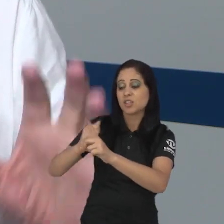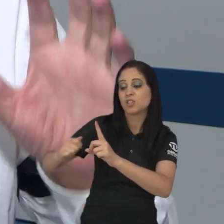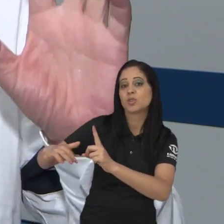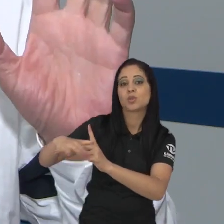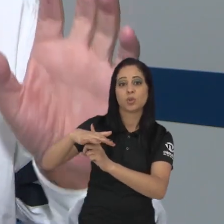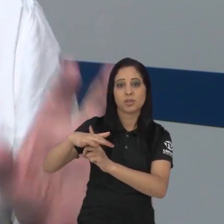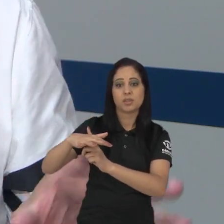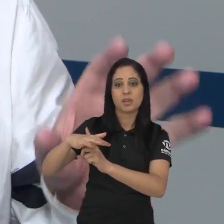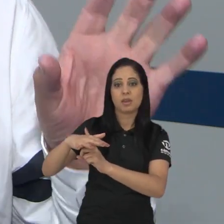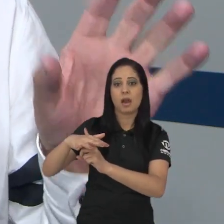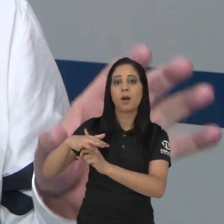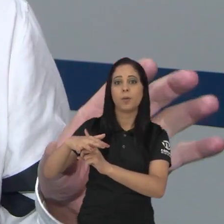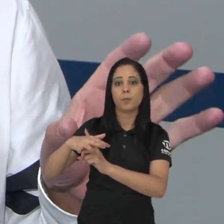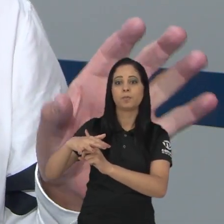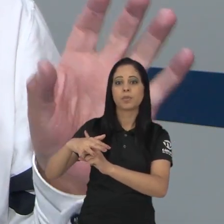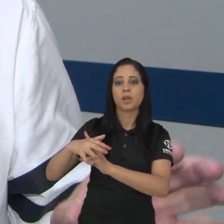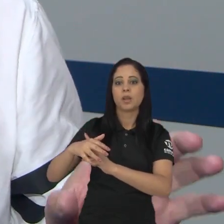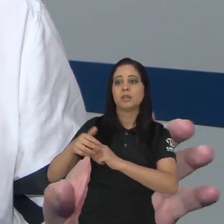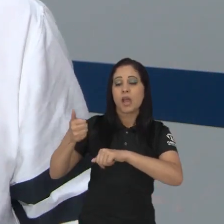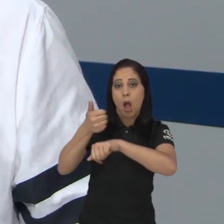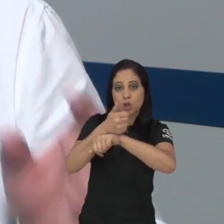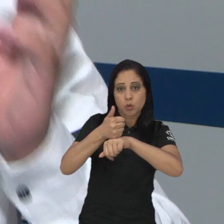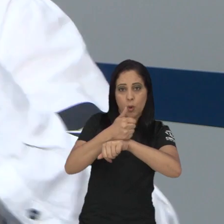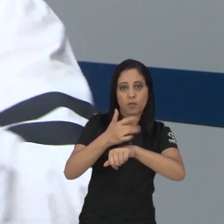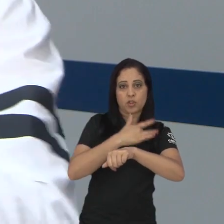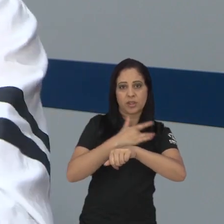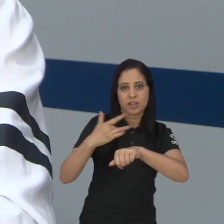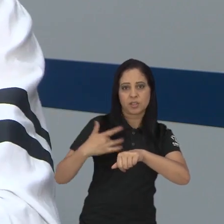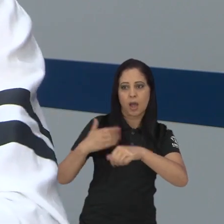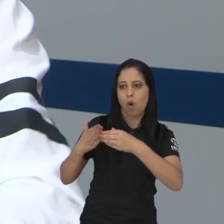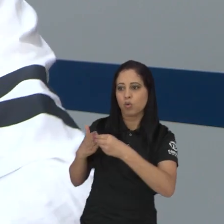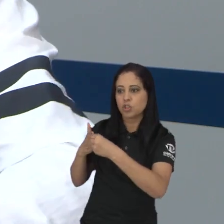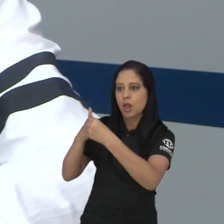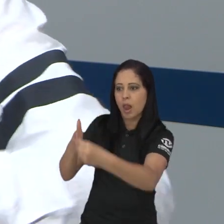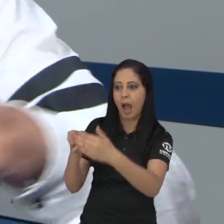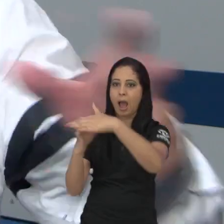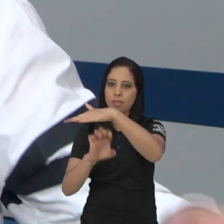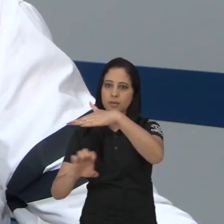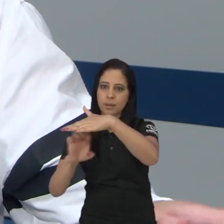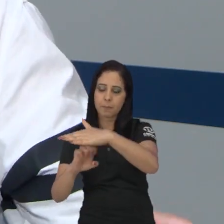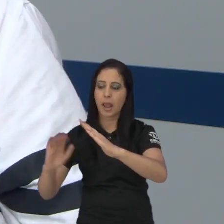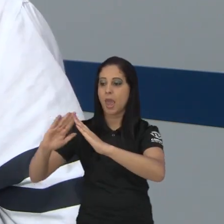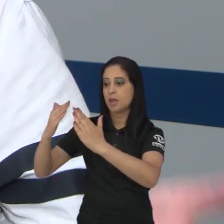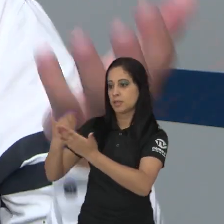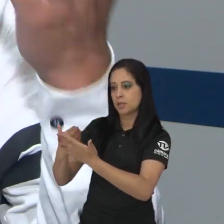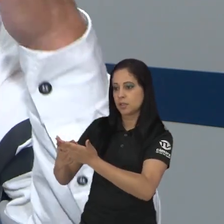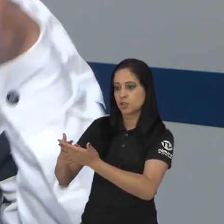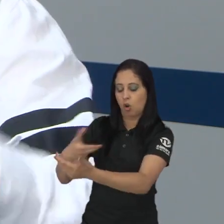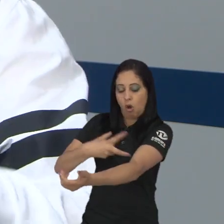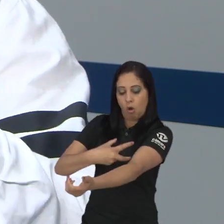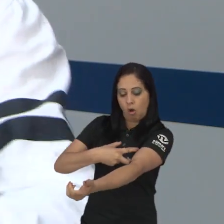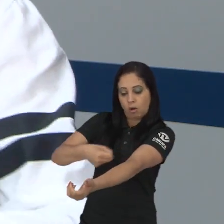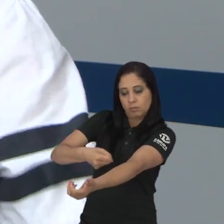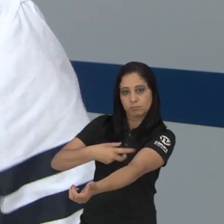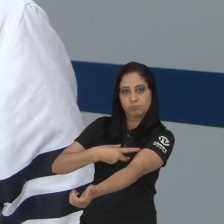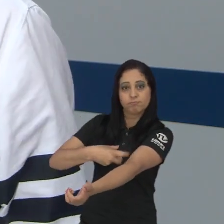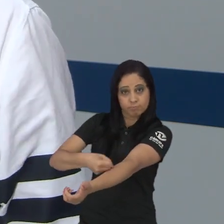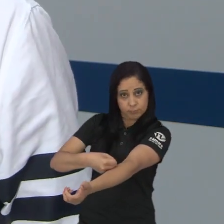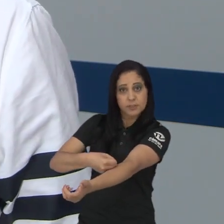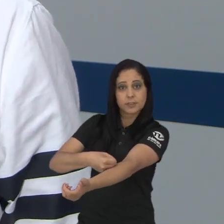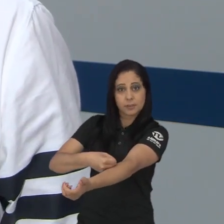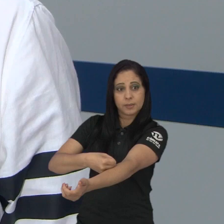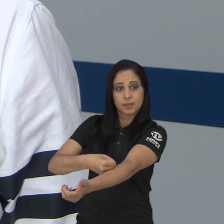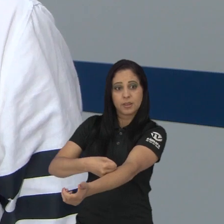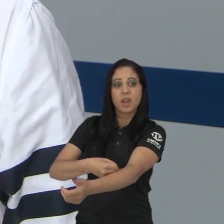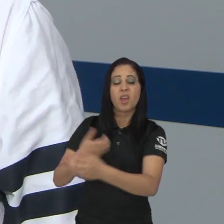social de levar os profissionais de saúde até as empresas, até as escolas, aonde poderia ser feita a coleta do